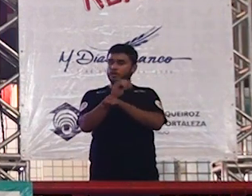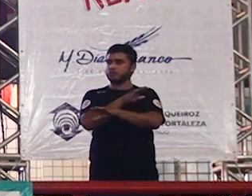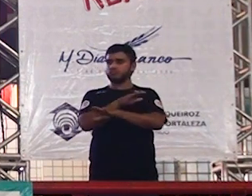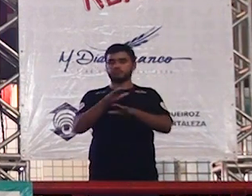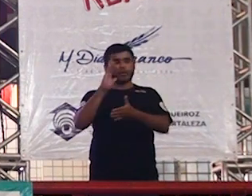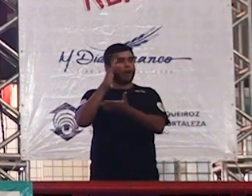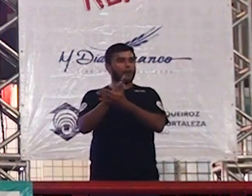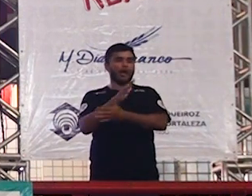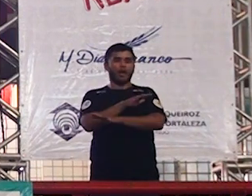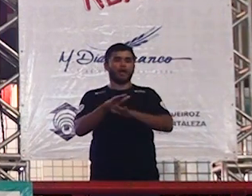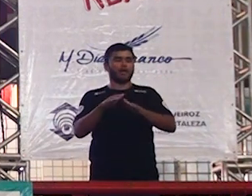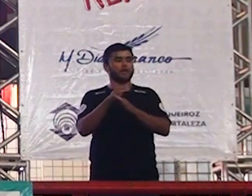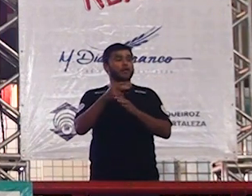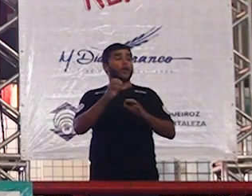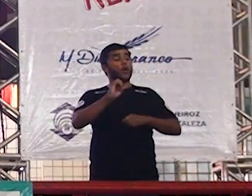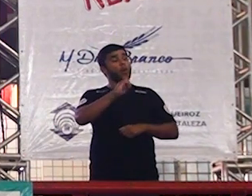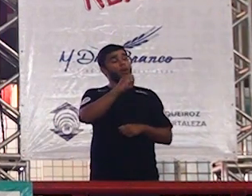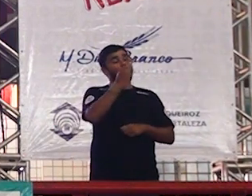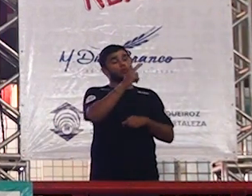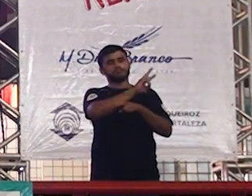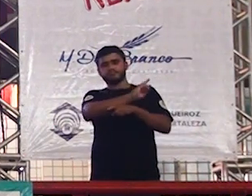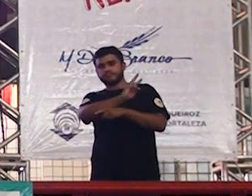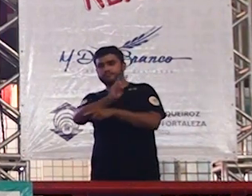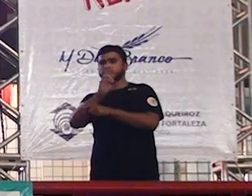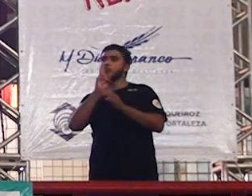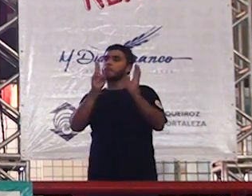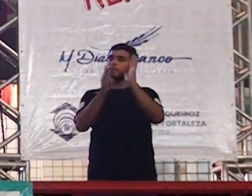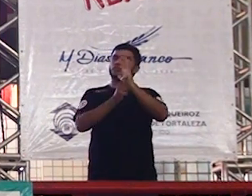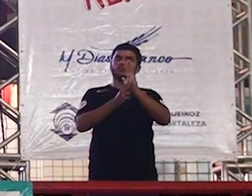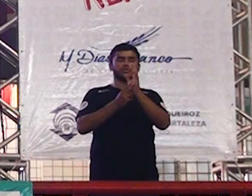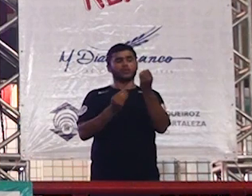a fiscalização e aplicar multas a quem desmatar.